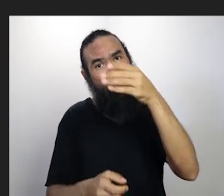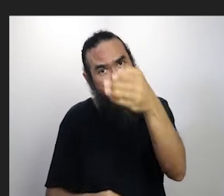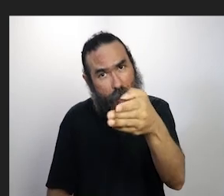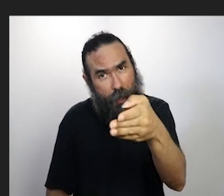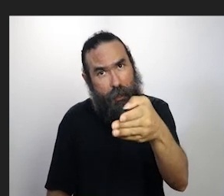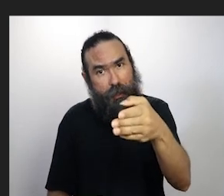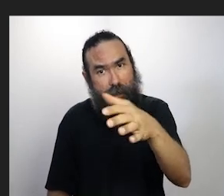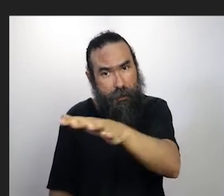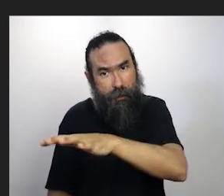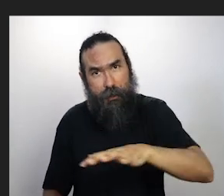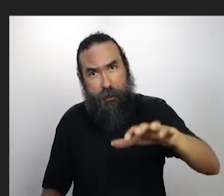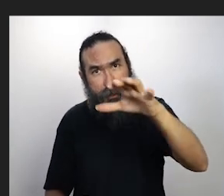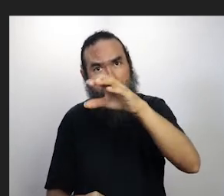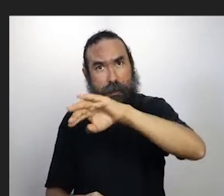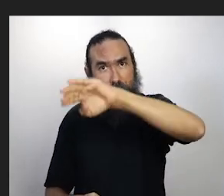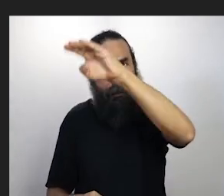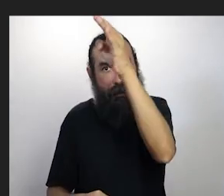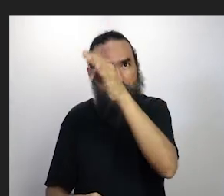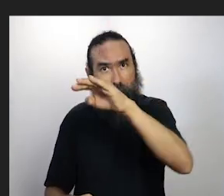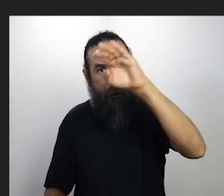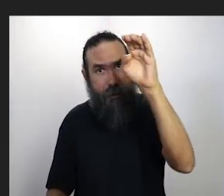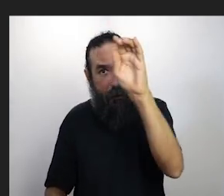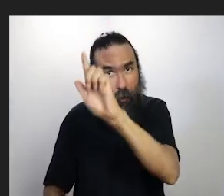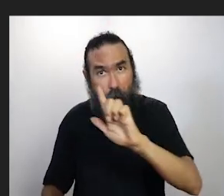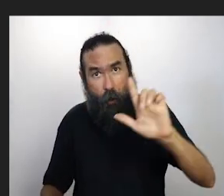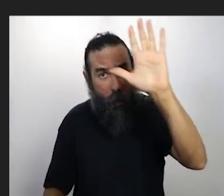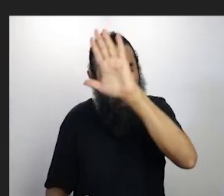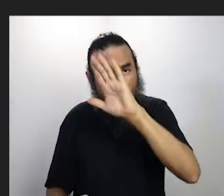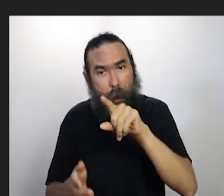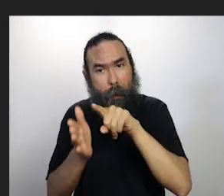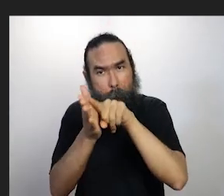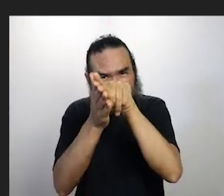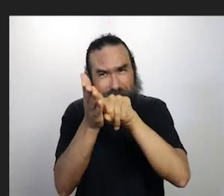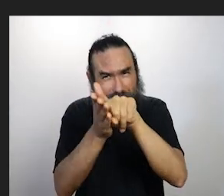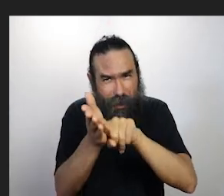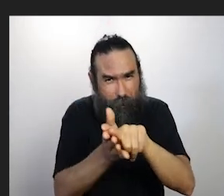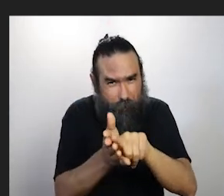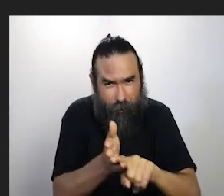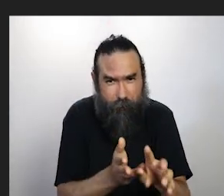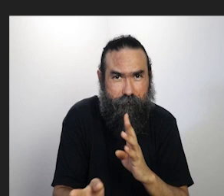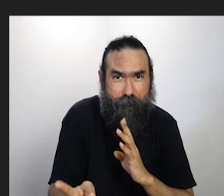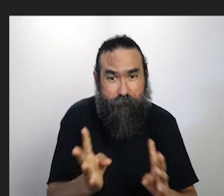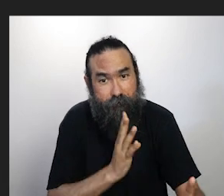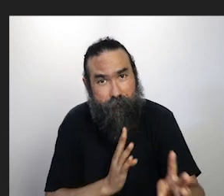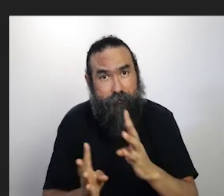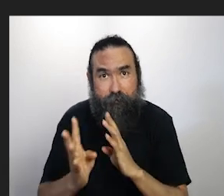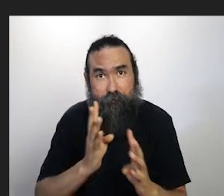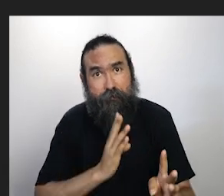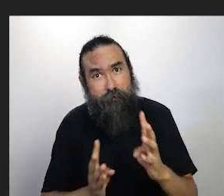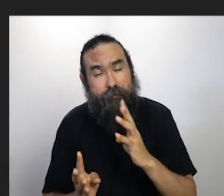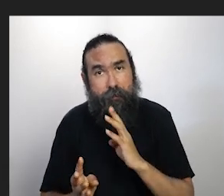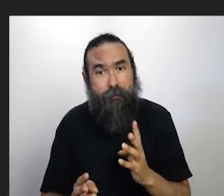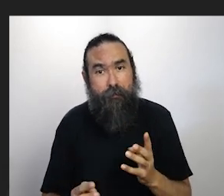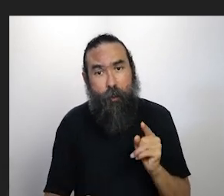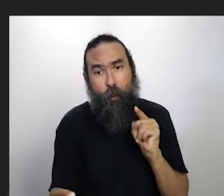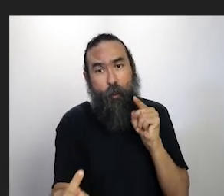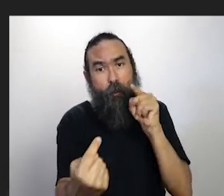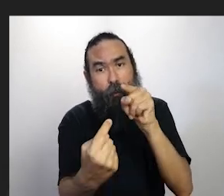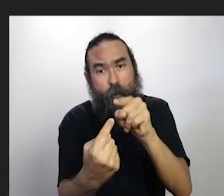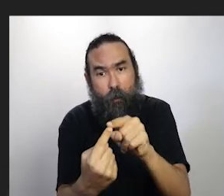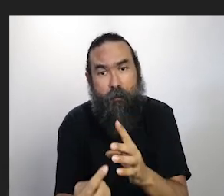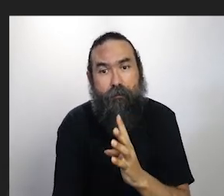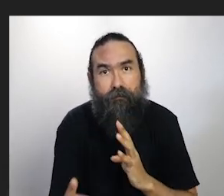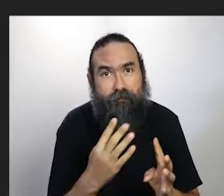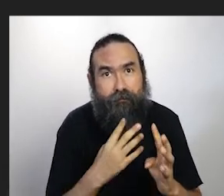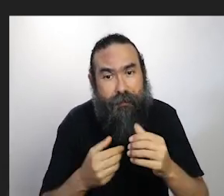campo, né, o CELAC, ele tem muito isso no seu DNA, né, de conhecer para transformar, então ter esse contato mesmo